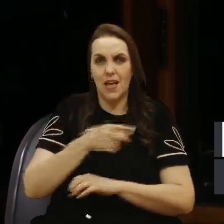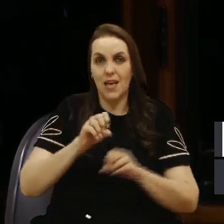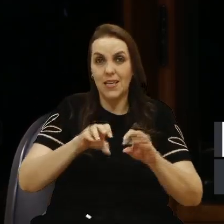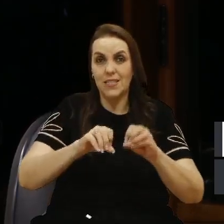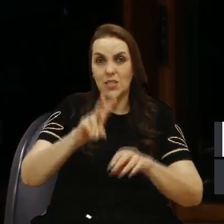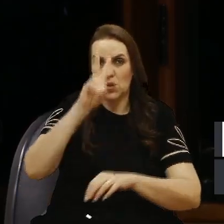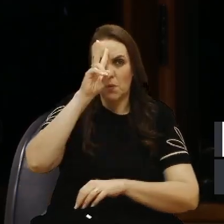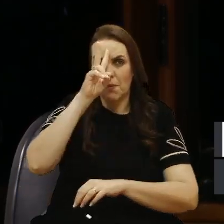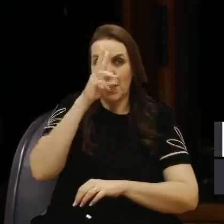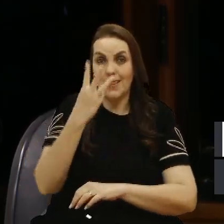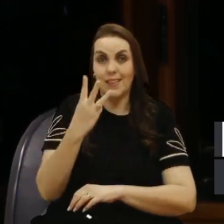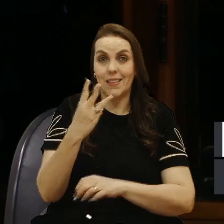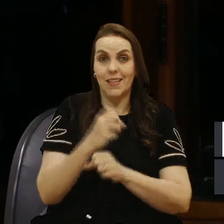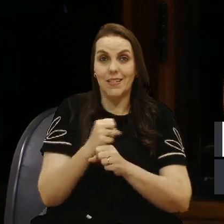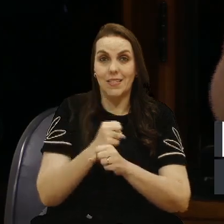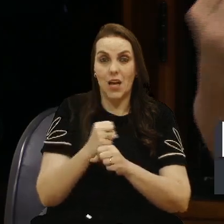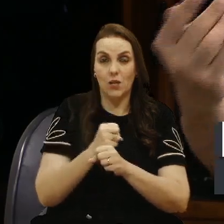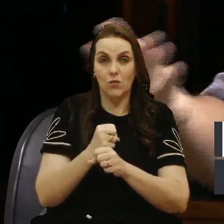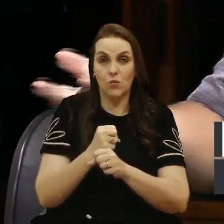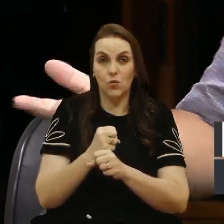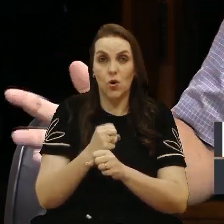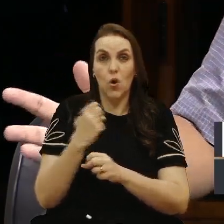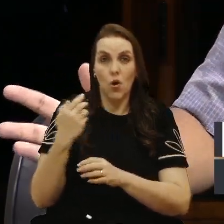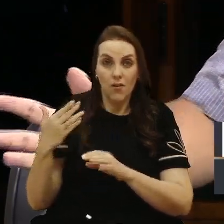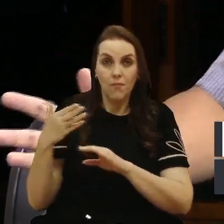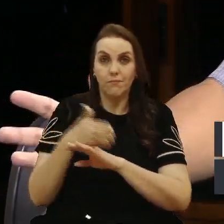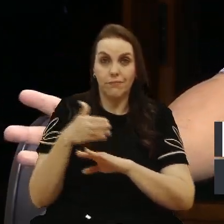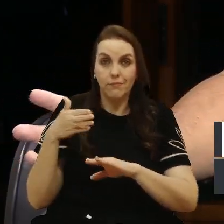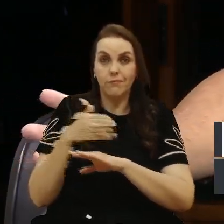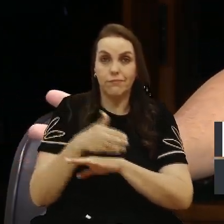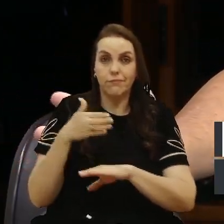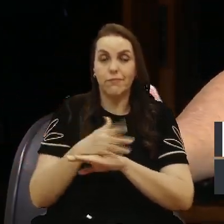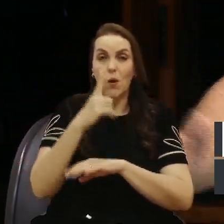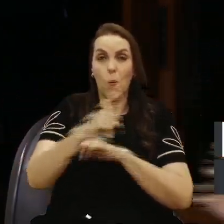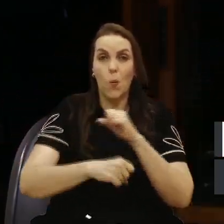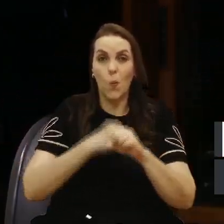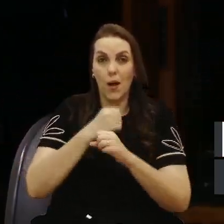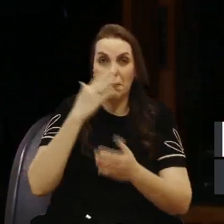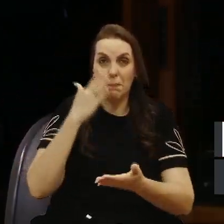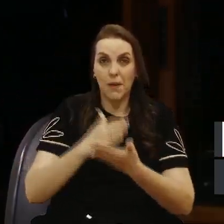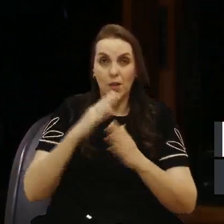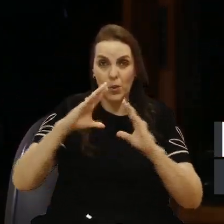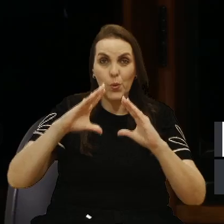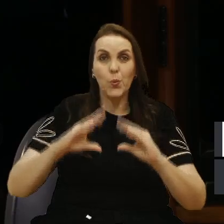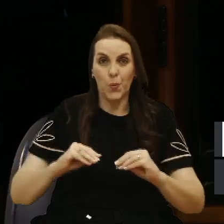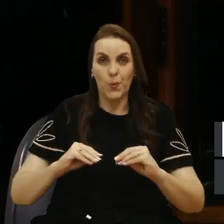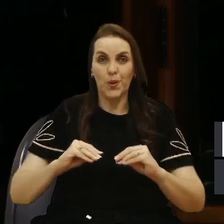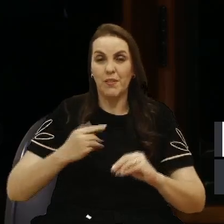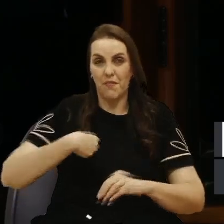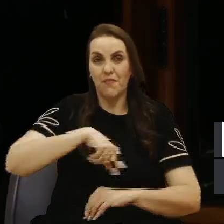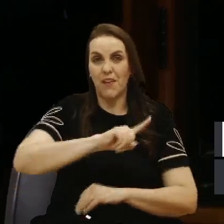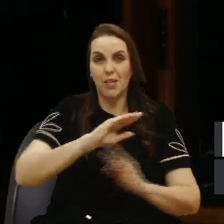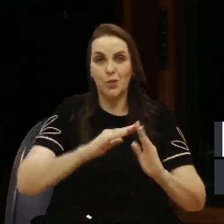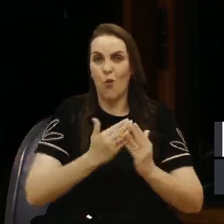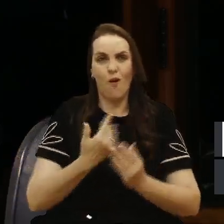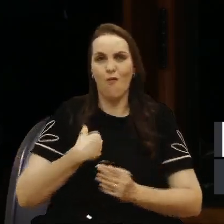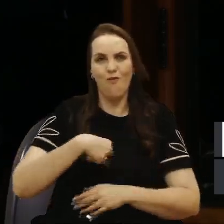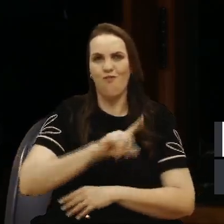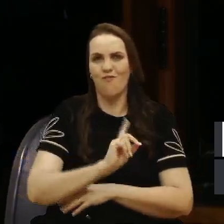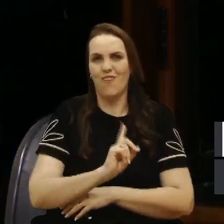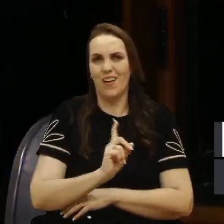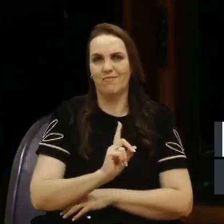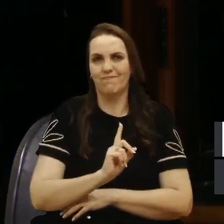3 anos. Se ele tiver que ir 1 ano e meio à noite para a escola, ele não vai ir. Então, o modelo também mudou. A gente tem